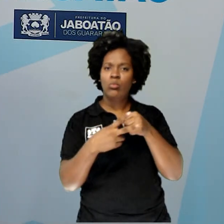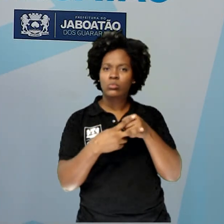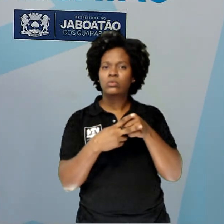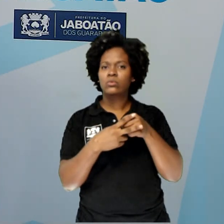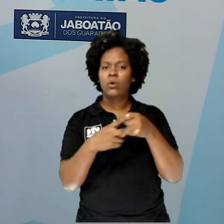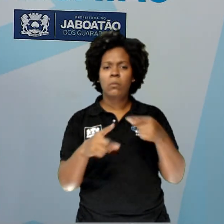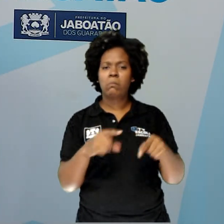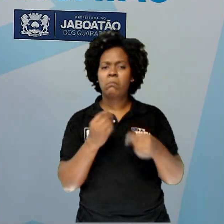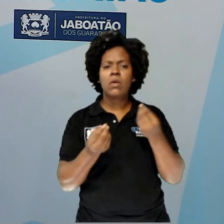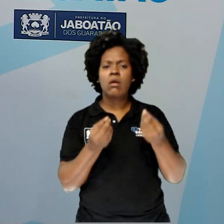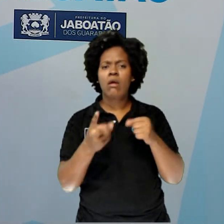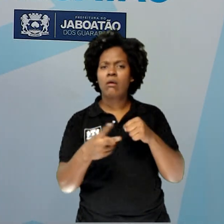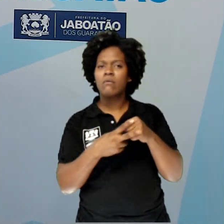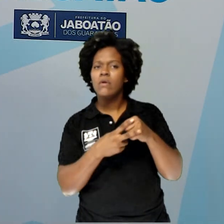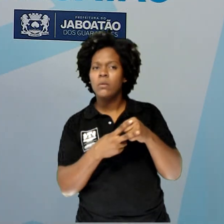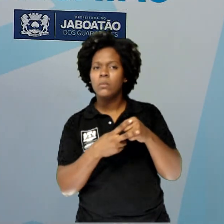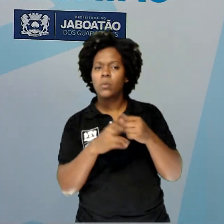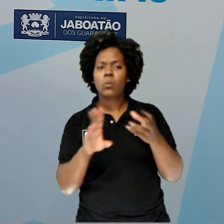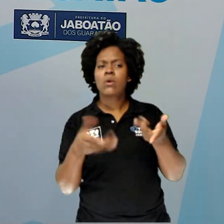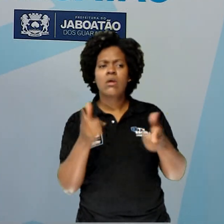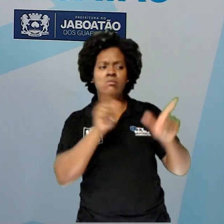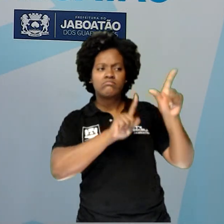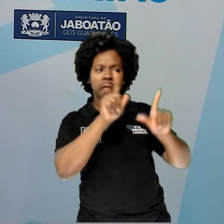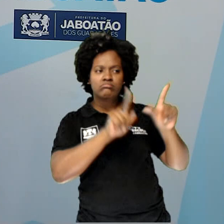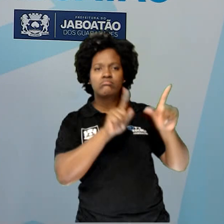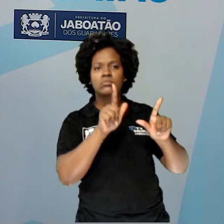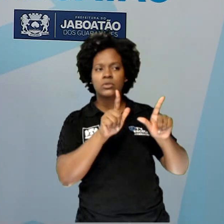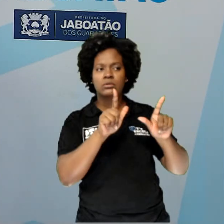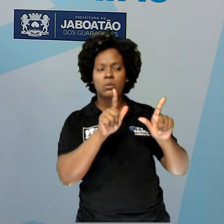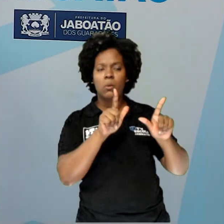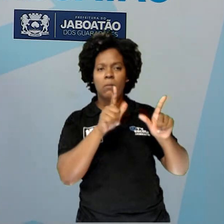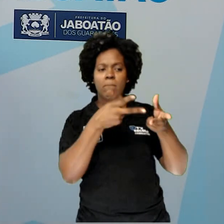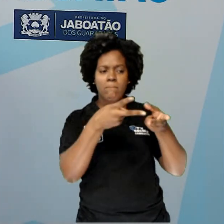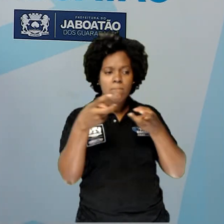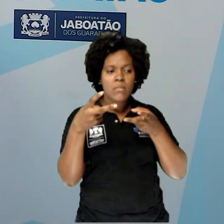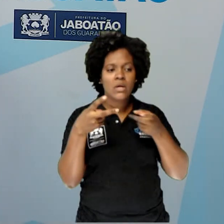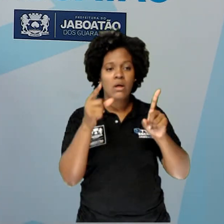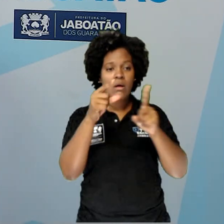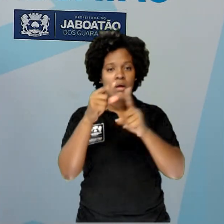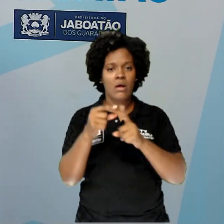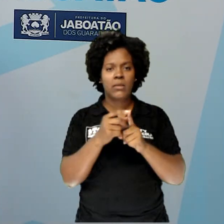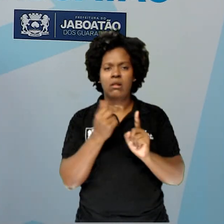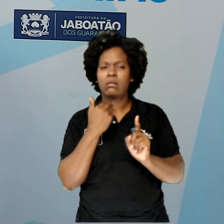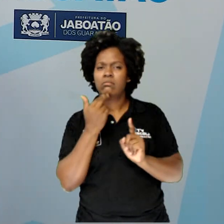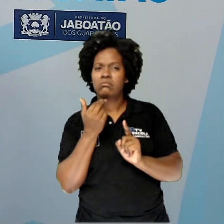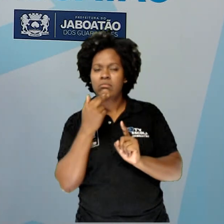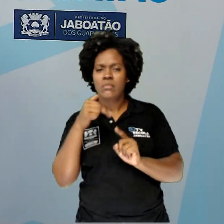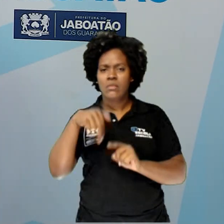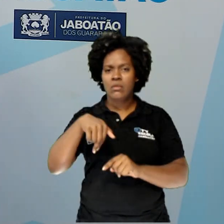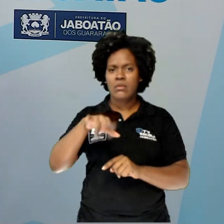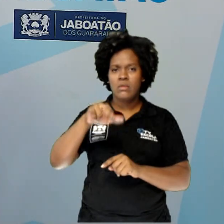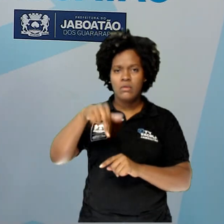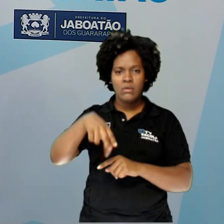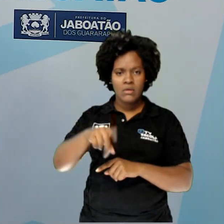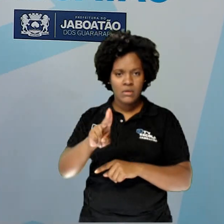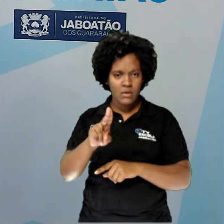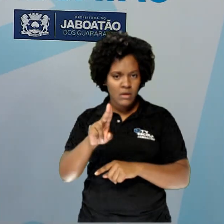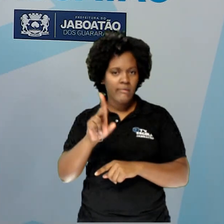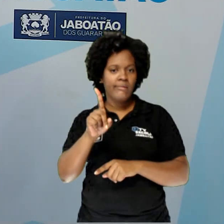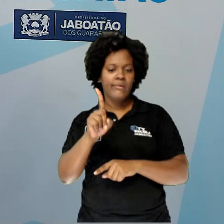Então, quem assistiu ao formidável enterro? Note que existe a palavra ninguém fazendo o papel aqui de